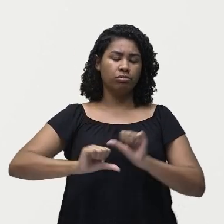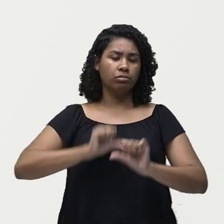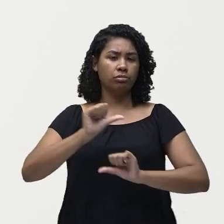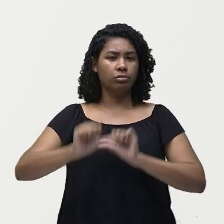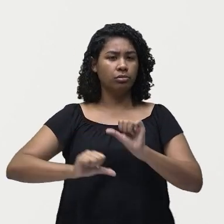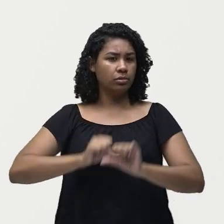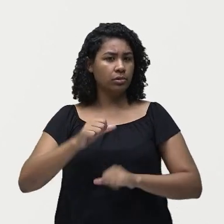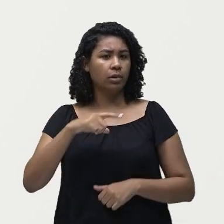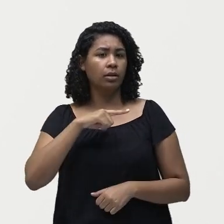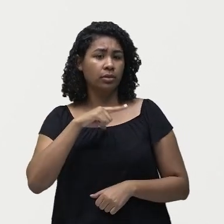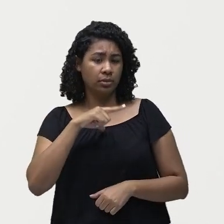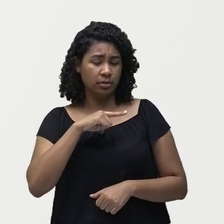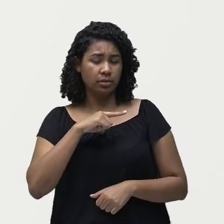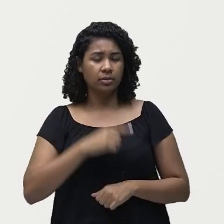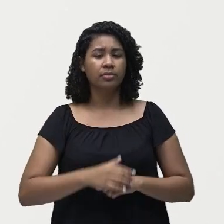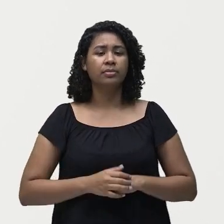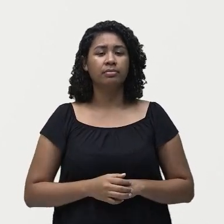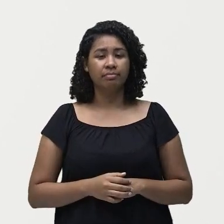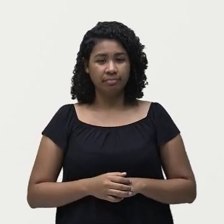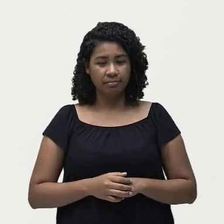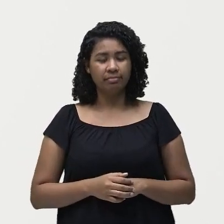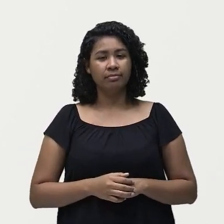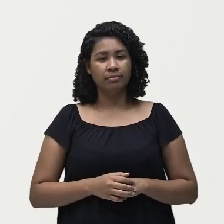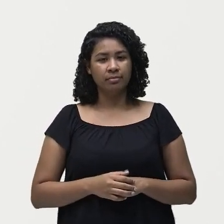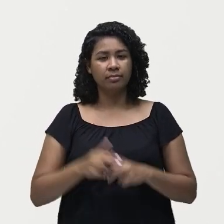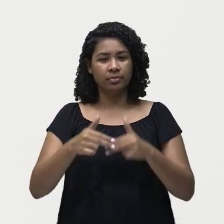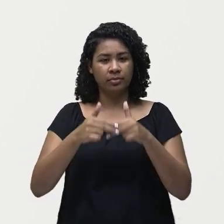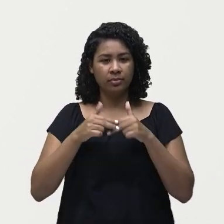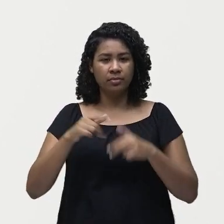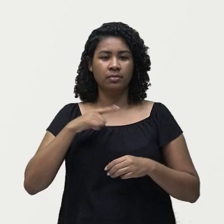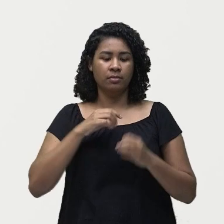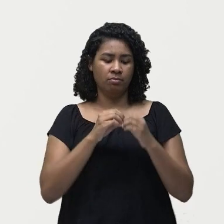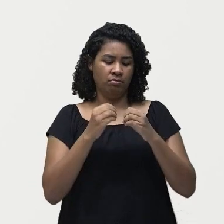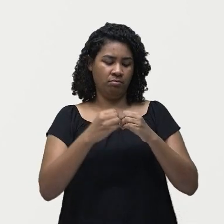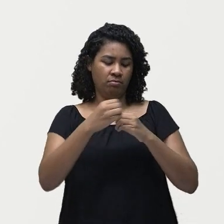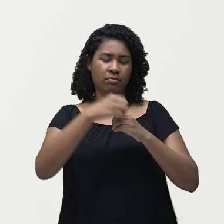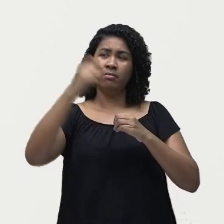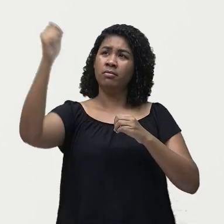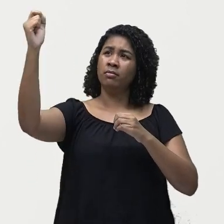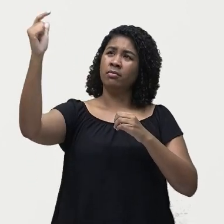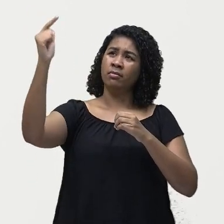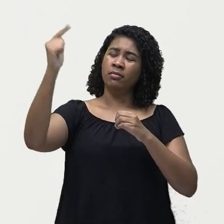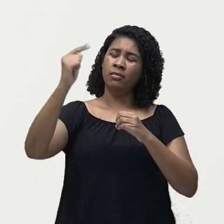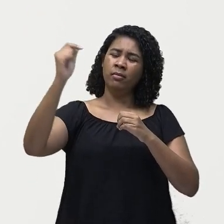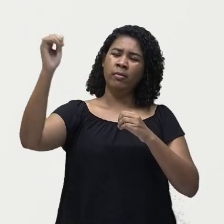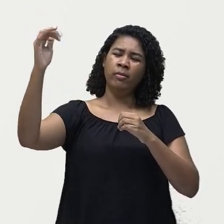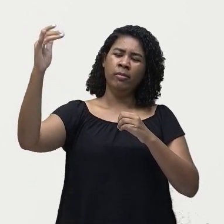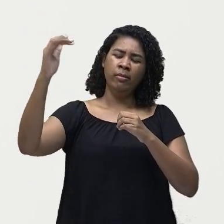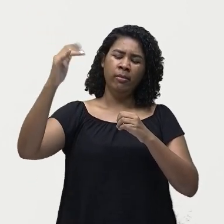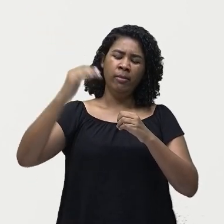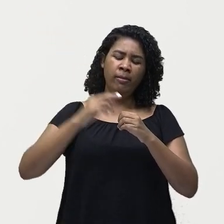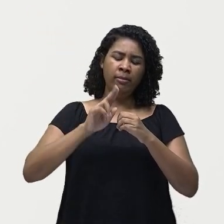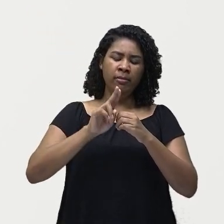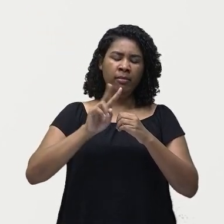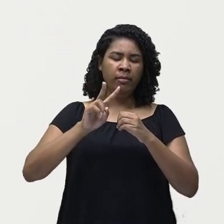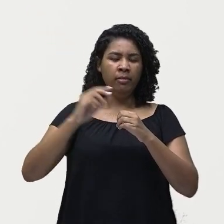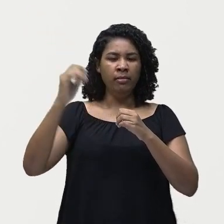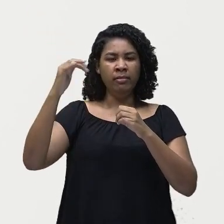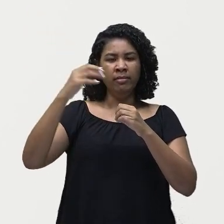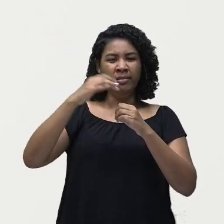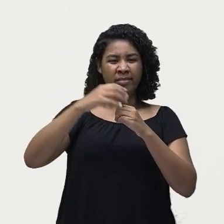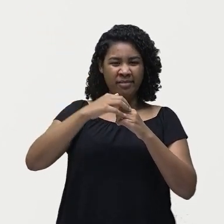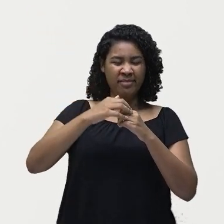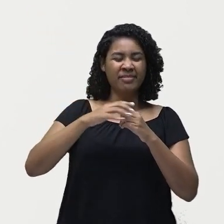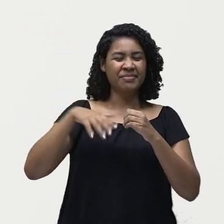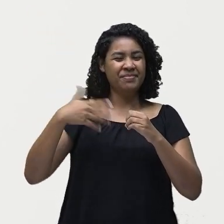Acontece uma transformação através do raio ultravioleta. Nessa transformação, olha só o que acontece no